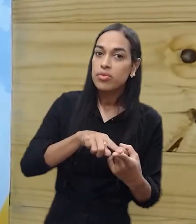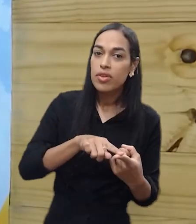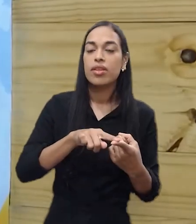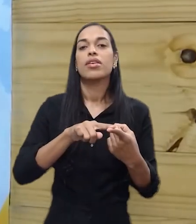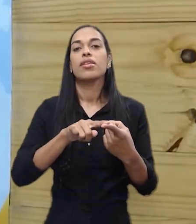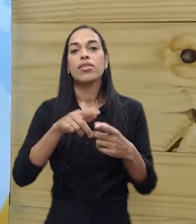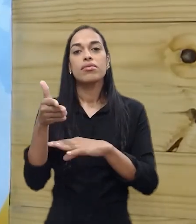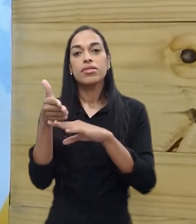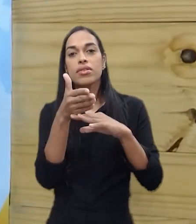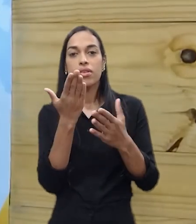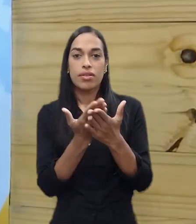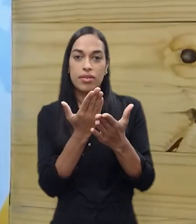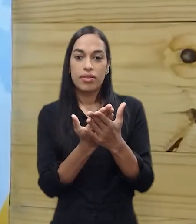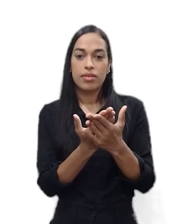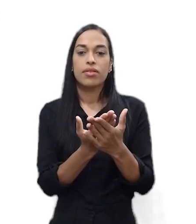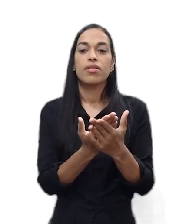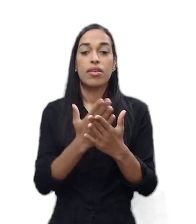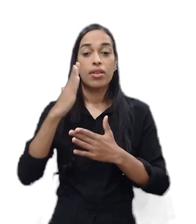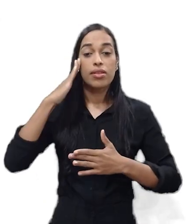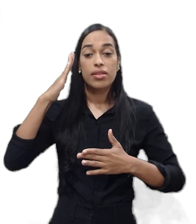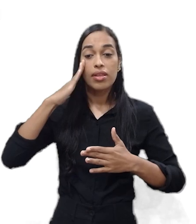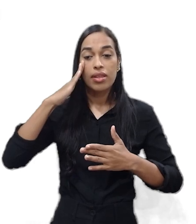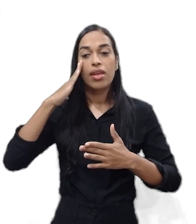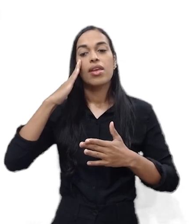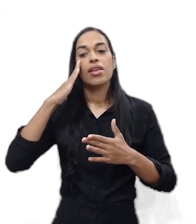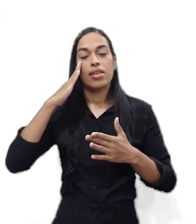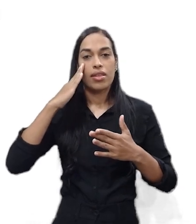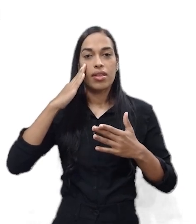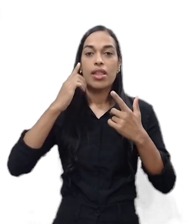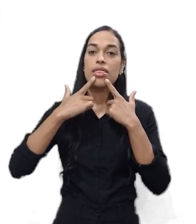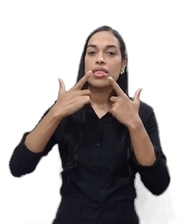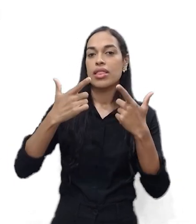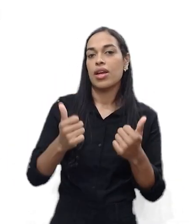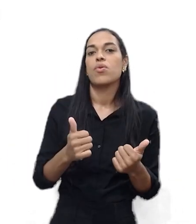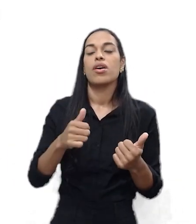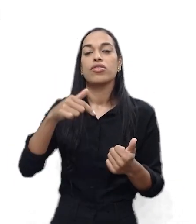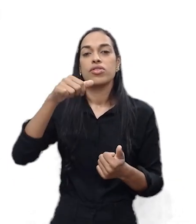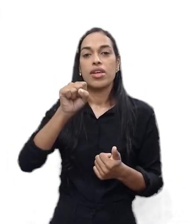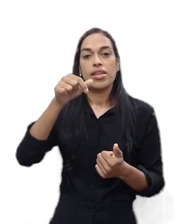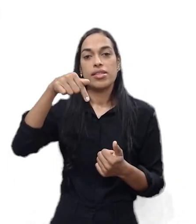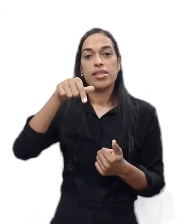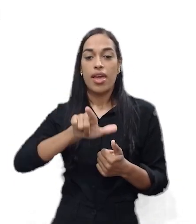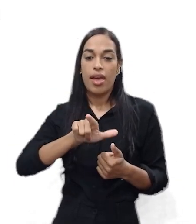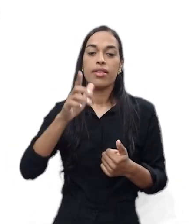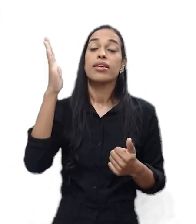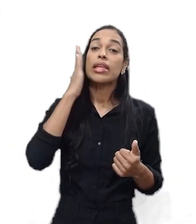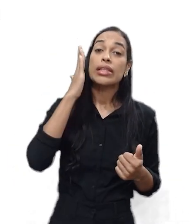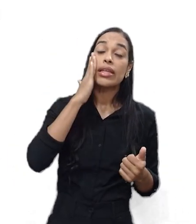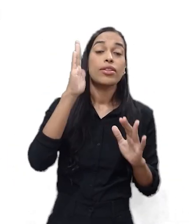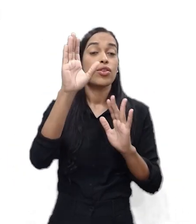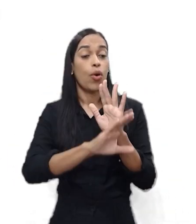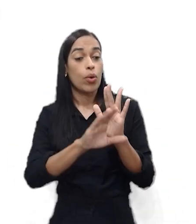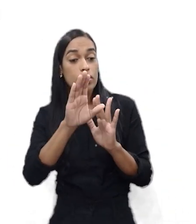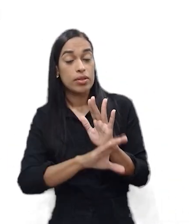objetivos dessa videoaula. Entender comandos fundamentais da linguagem SQL, compreender